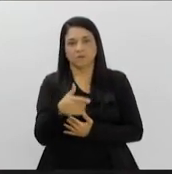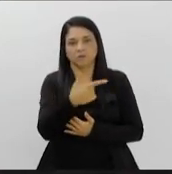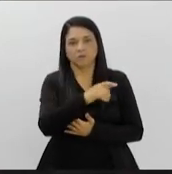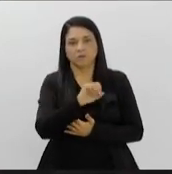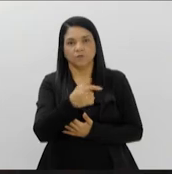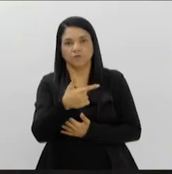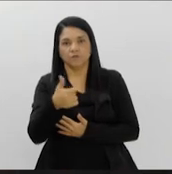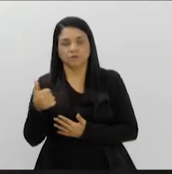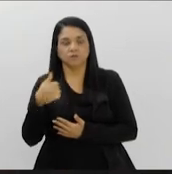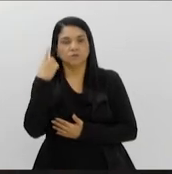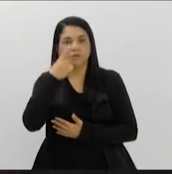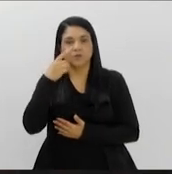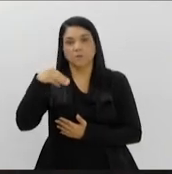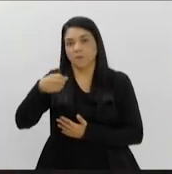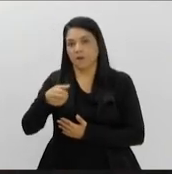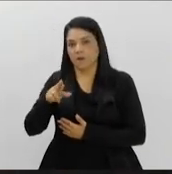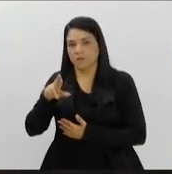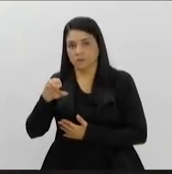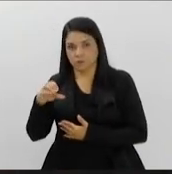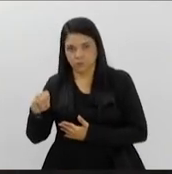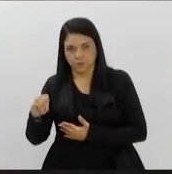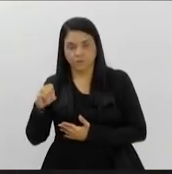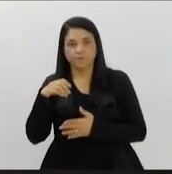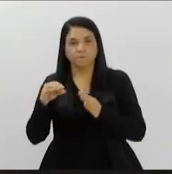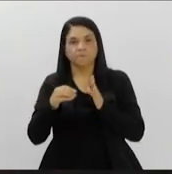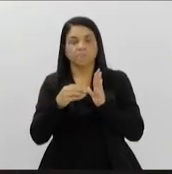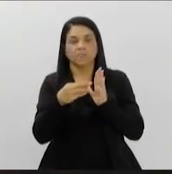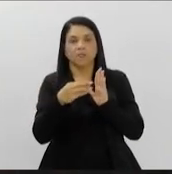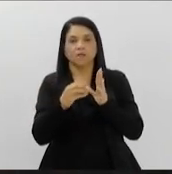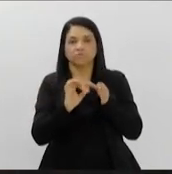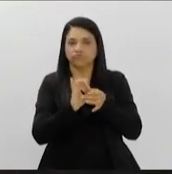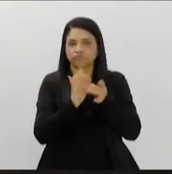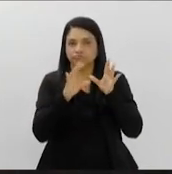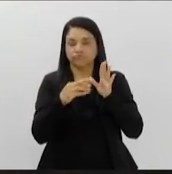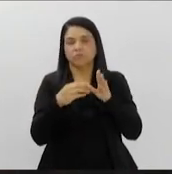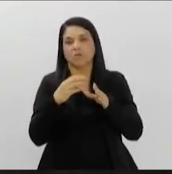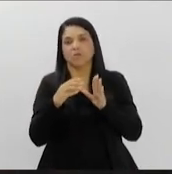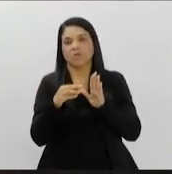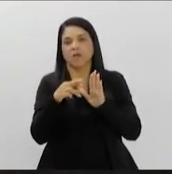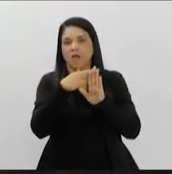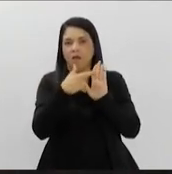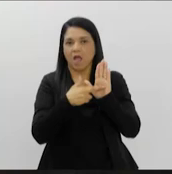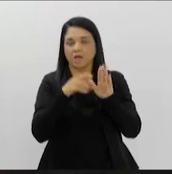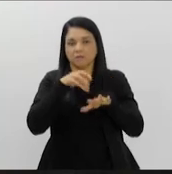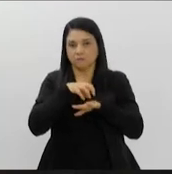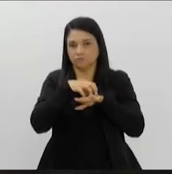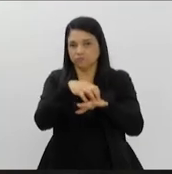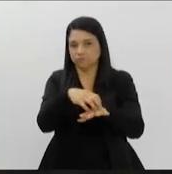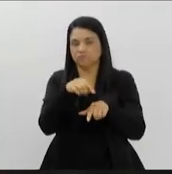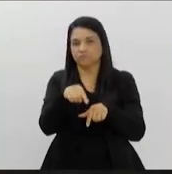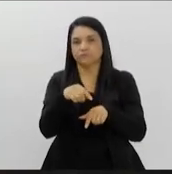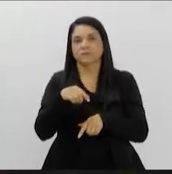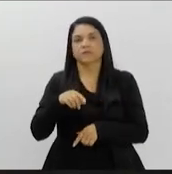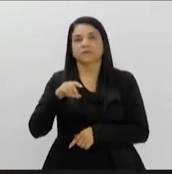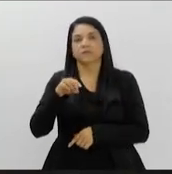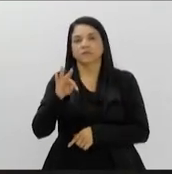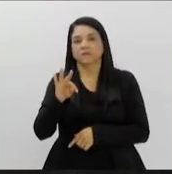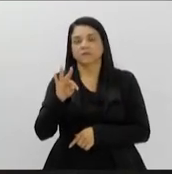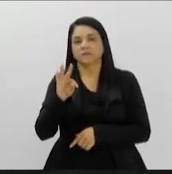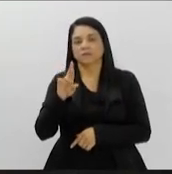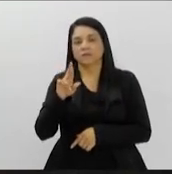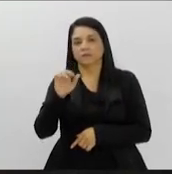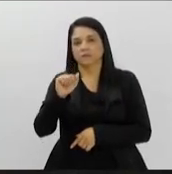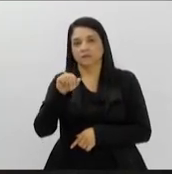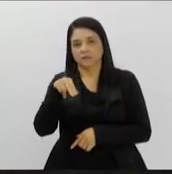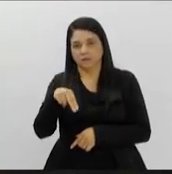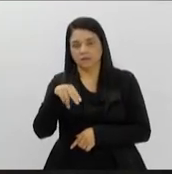do deputado Márcio Galberto, que autoriza, nos termos do Código de Trânsito Nacional, o DETRAN-RJ, a firmar contrato com